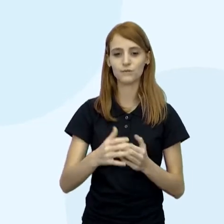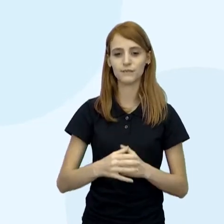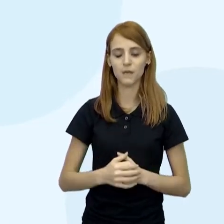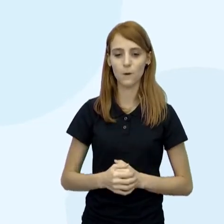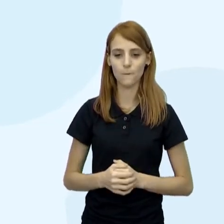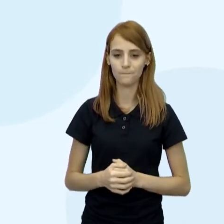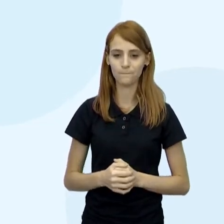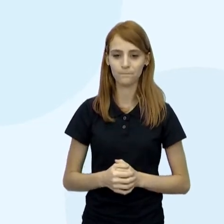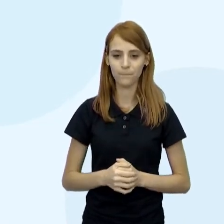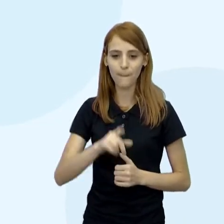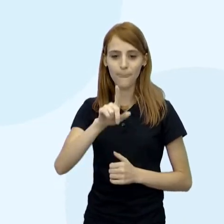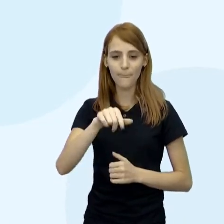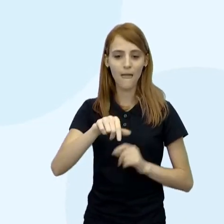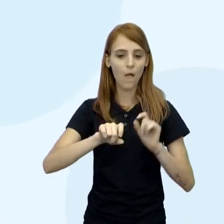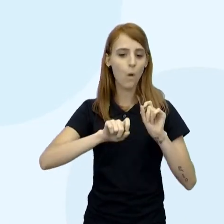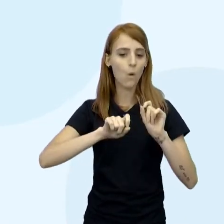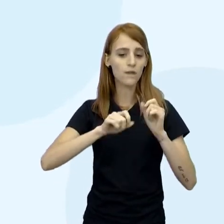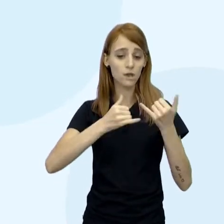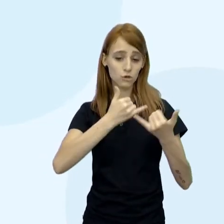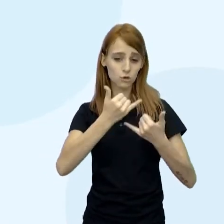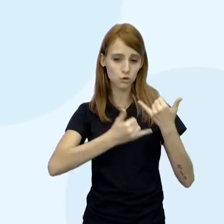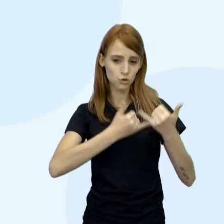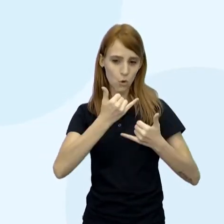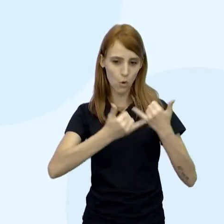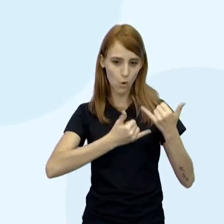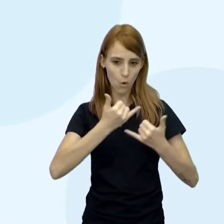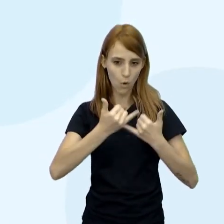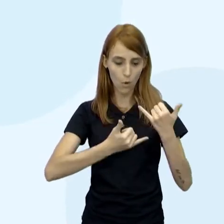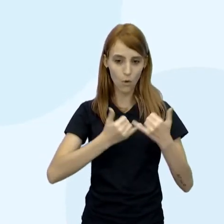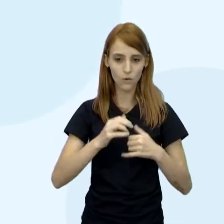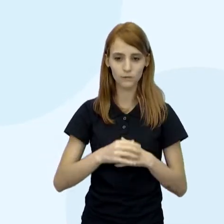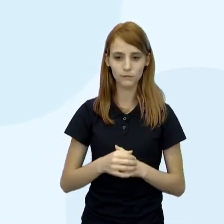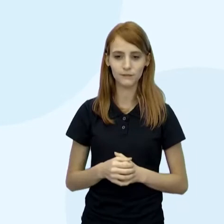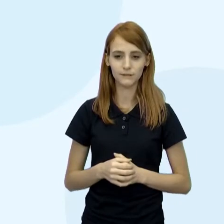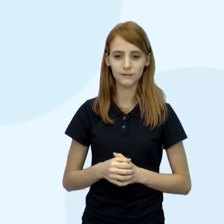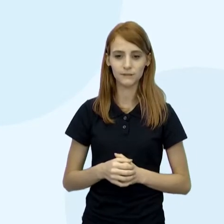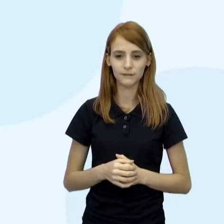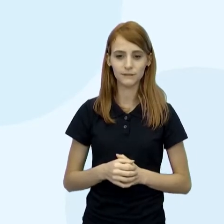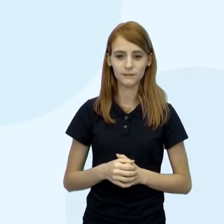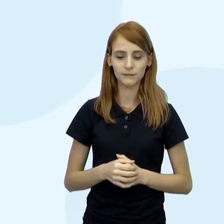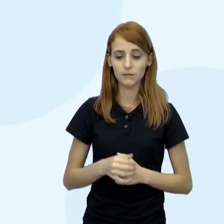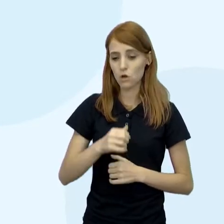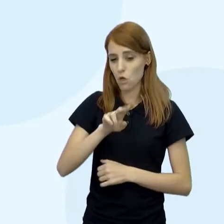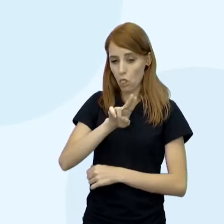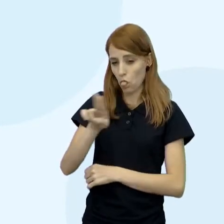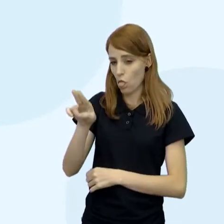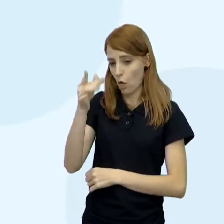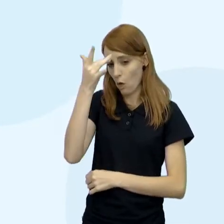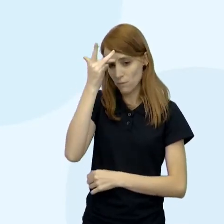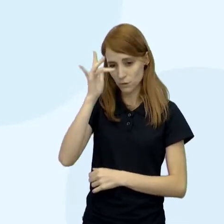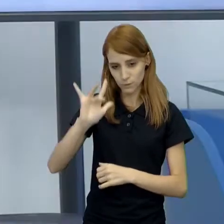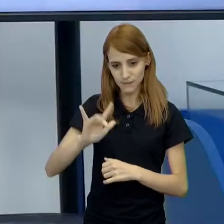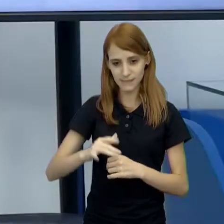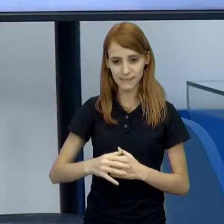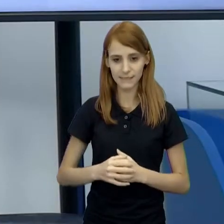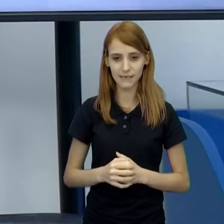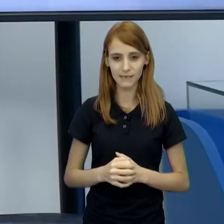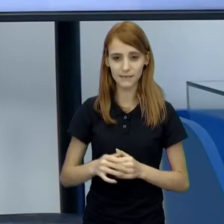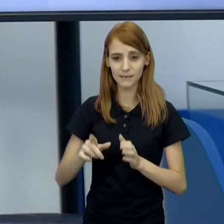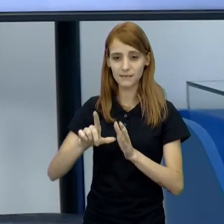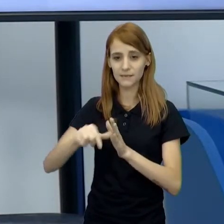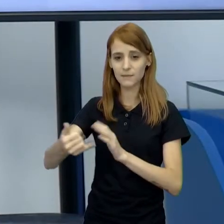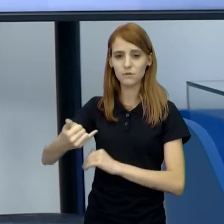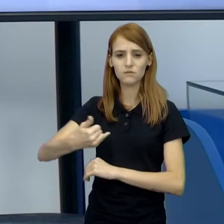foi um jogo. A Suelen e o Heitor ainda não deram o nome desse jogo, vou tentar entrar em contato com eles para eles me